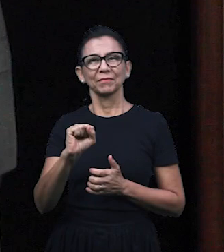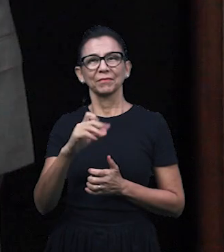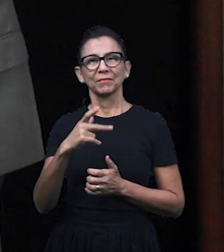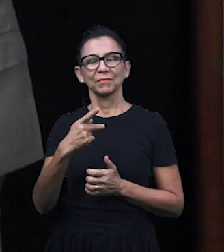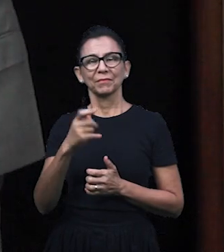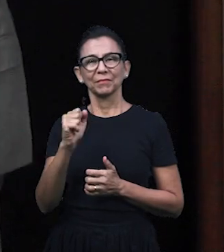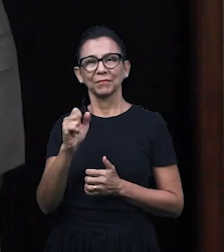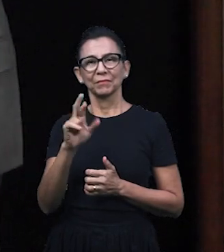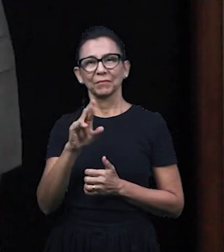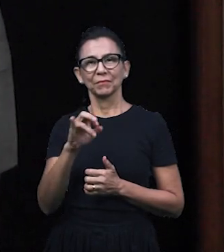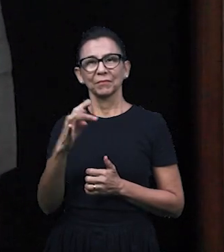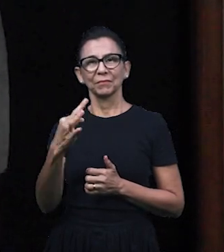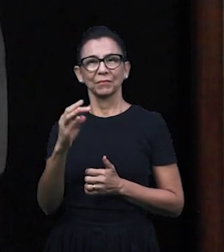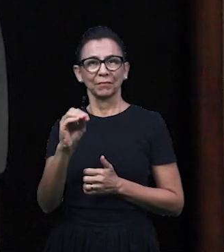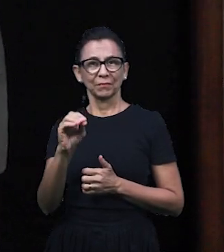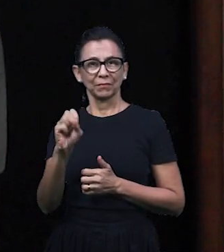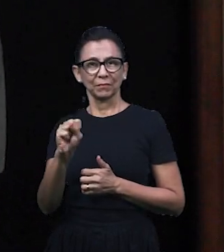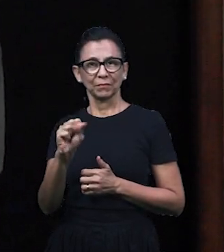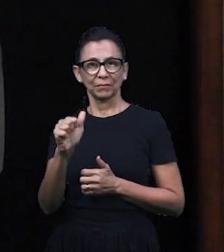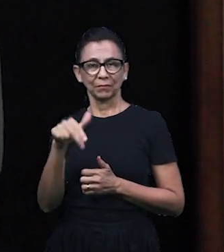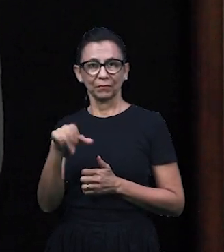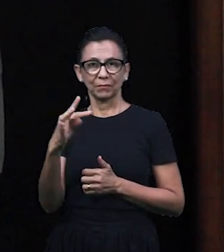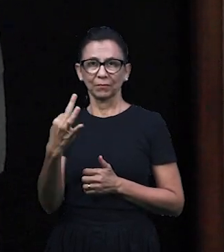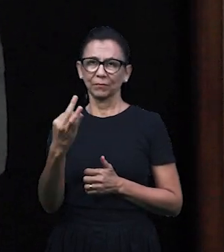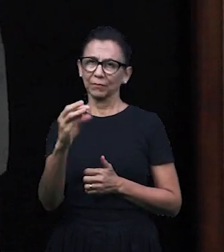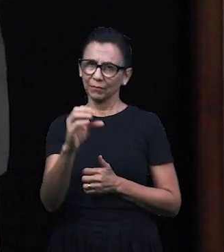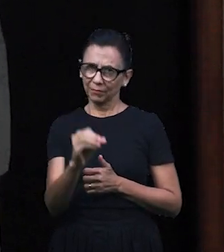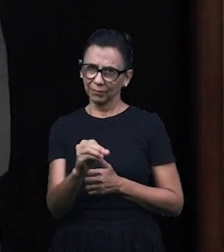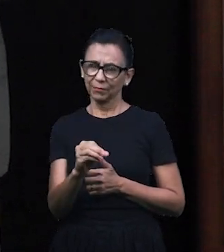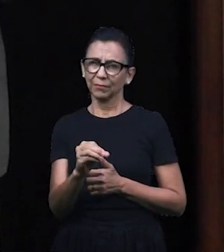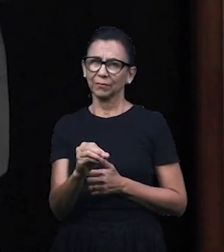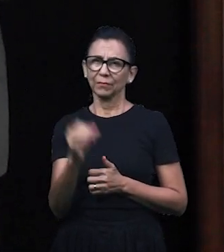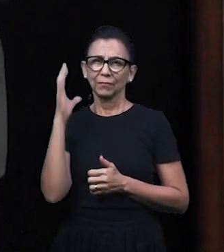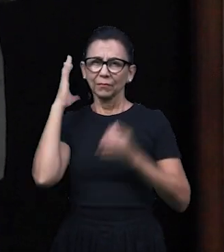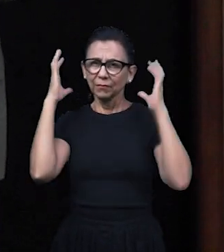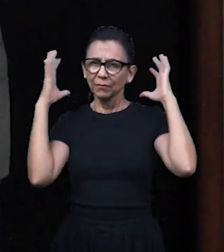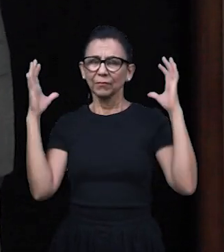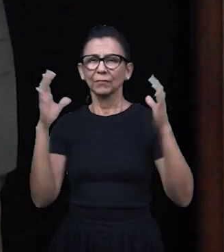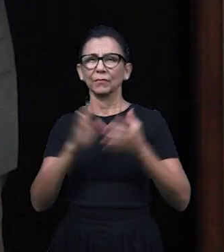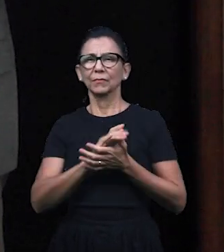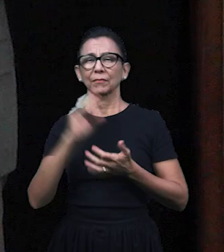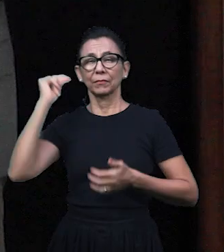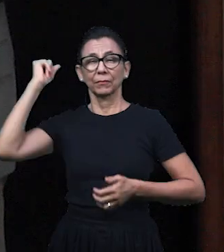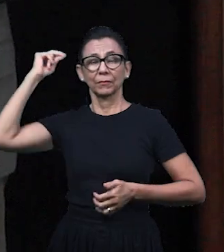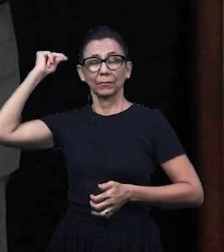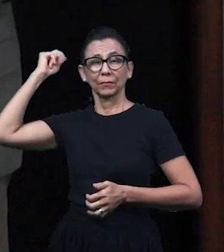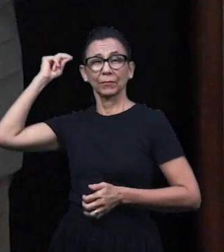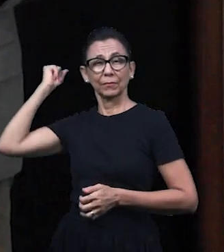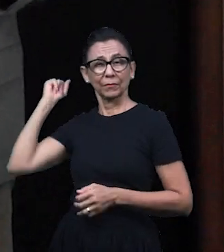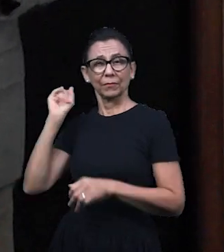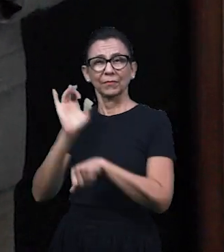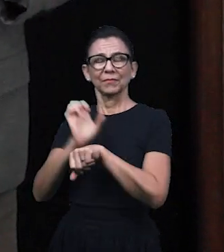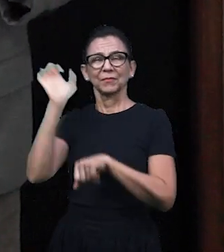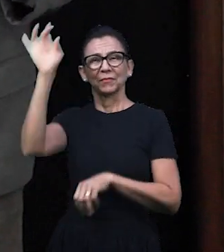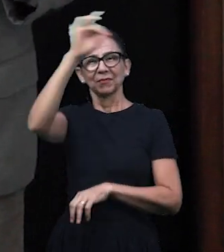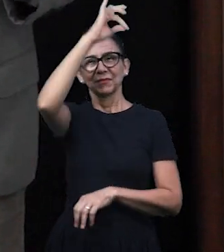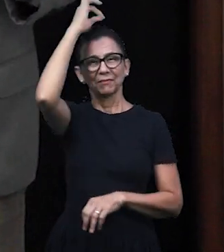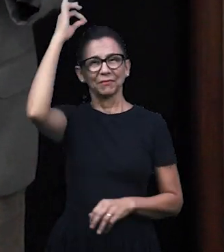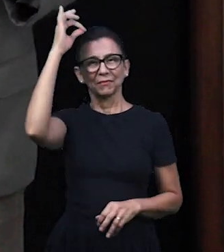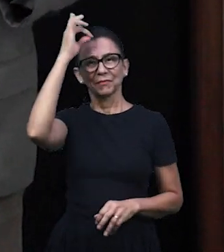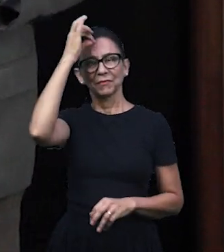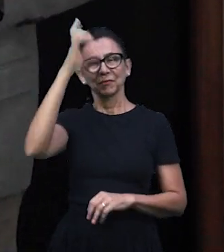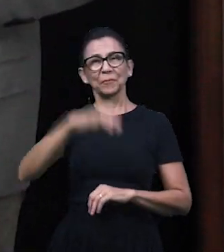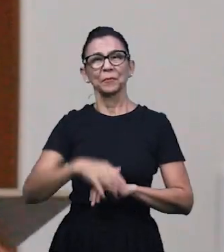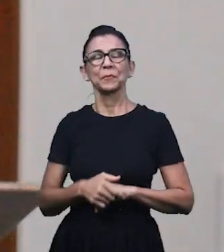ali no estúdio da Rádio Espírito Santo, que é uma rádio local muito conhecida, muito tradicional aqui no estado do Espírito Santo. Nós estivemos ali para dar